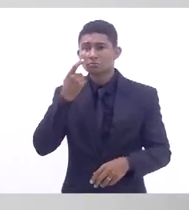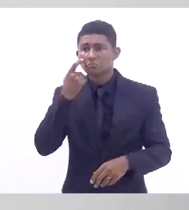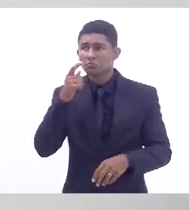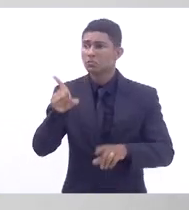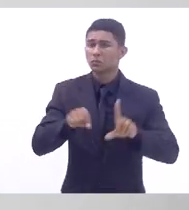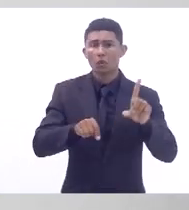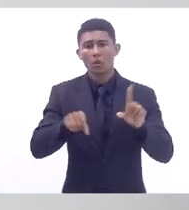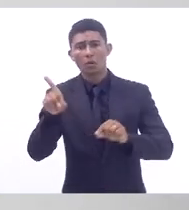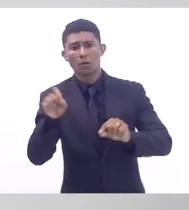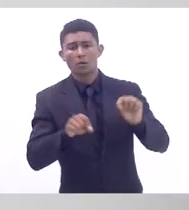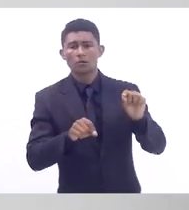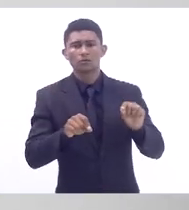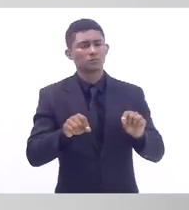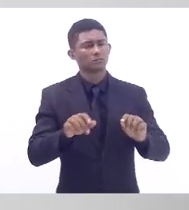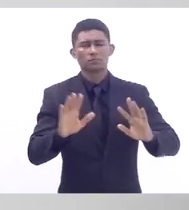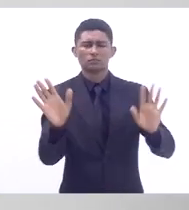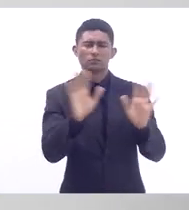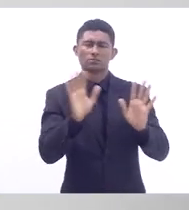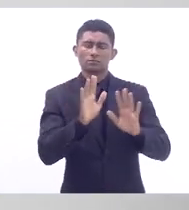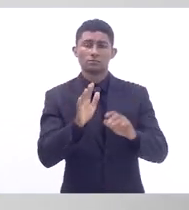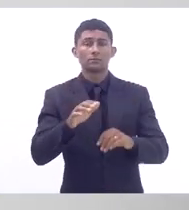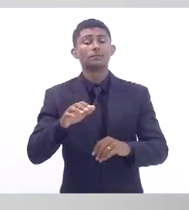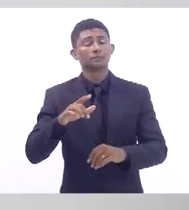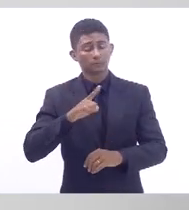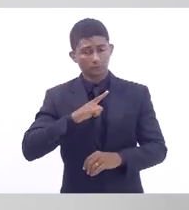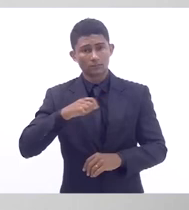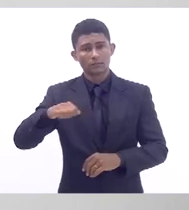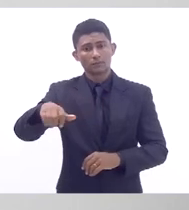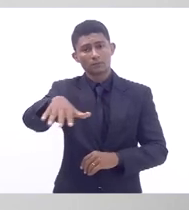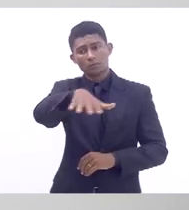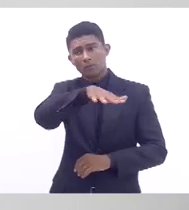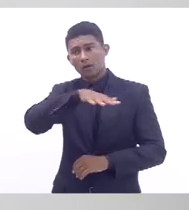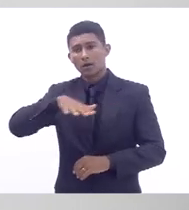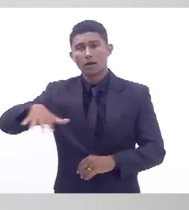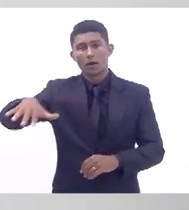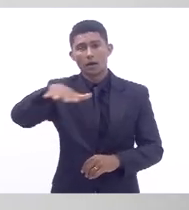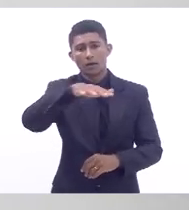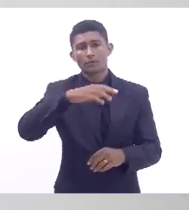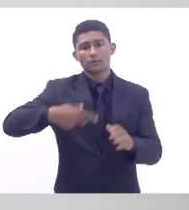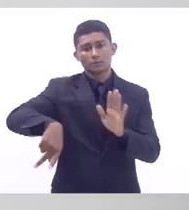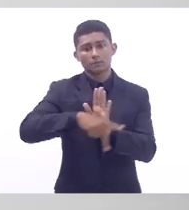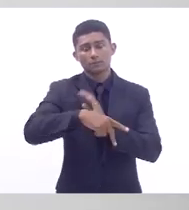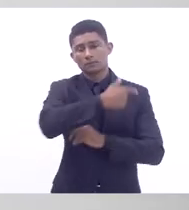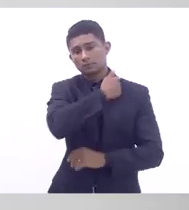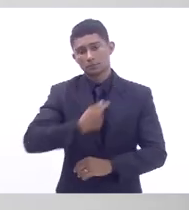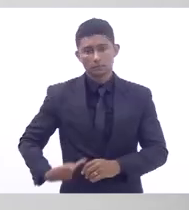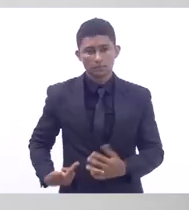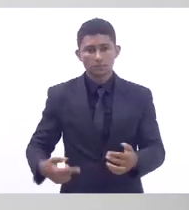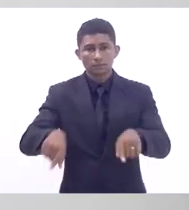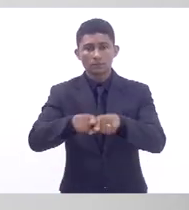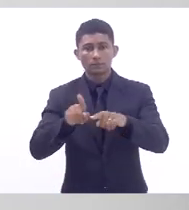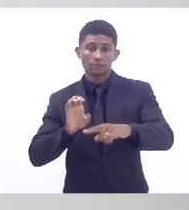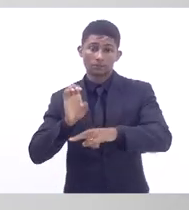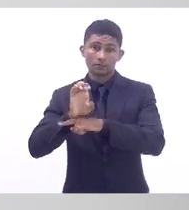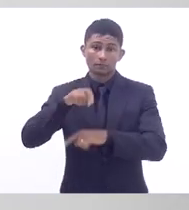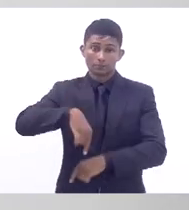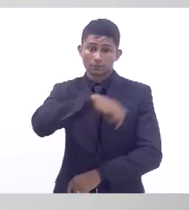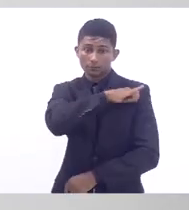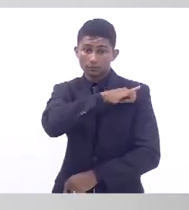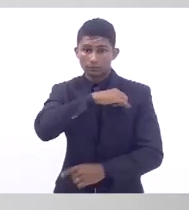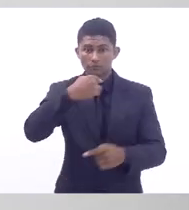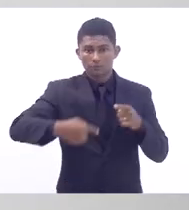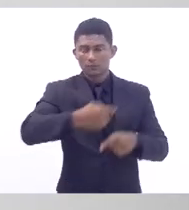quando na verdade tem todo uma área né do governo né do Estado né em janeiro das políticas públicas